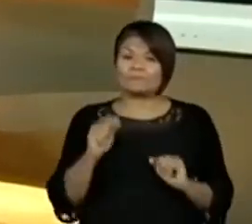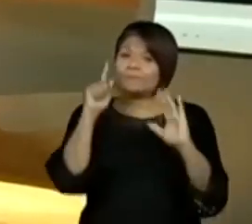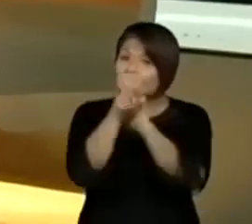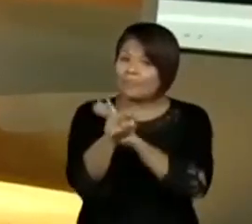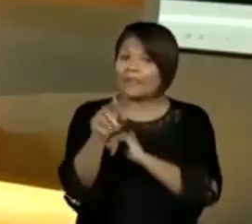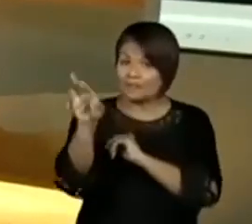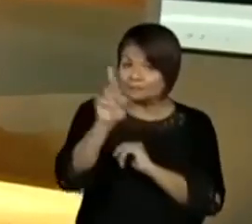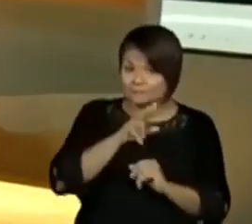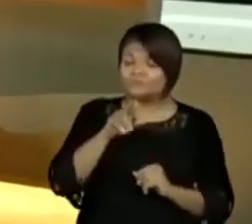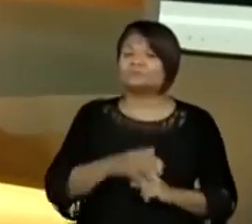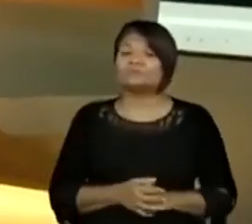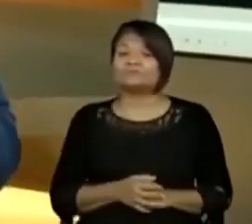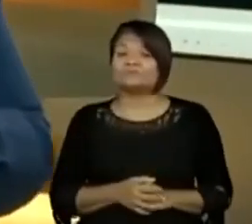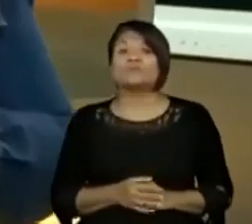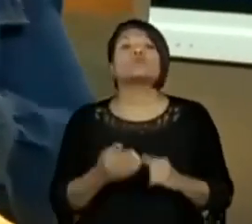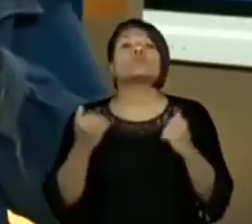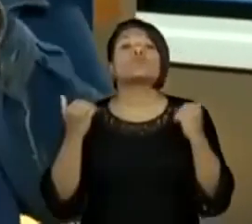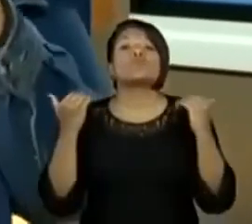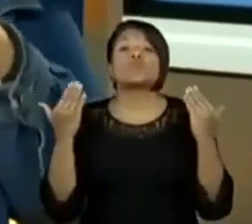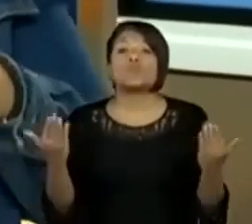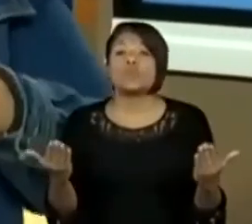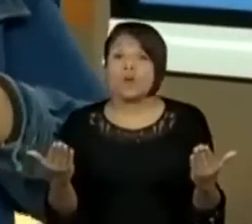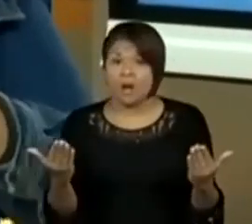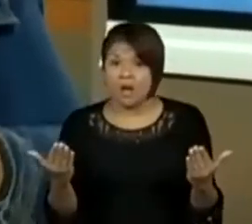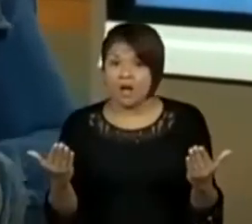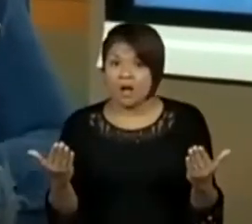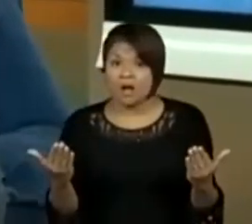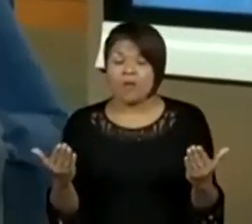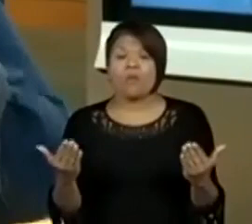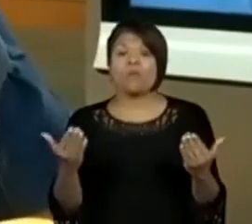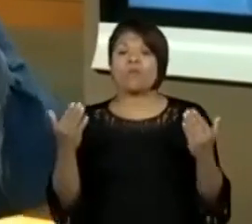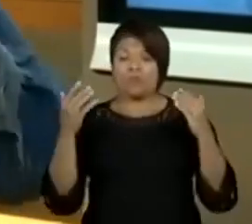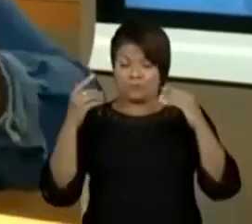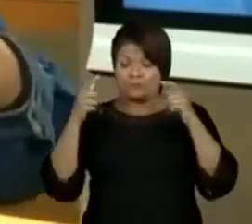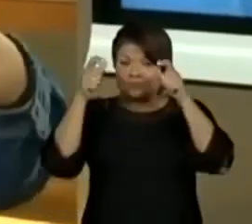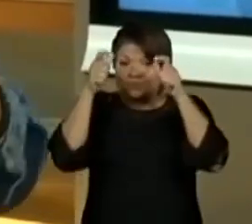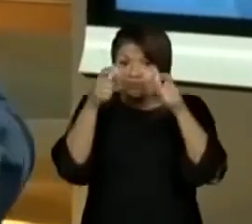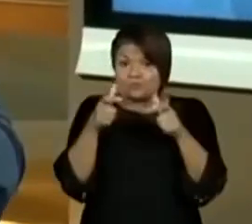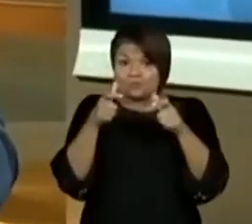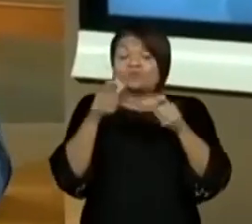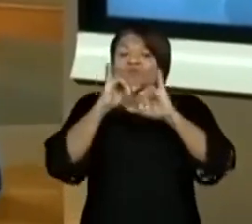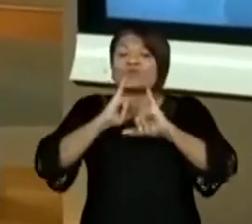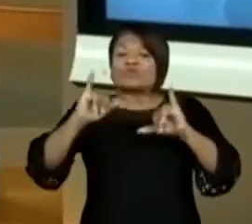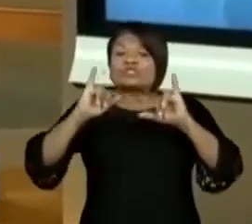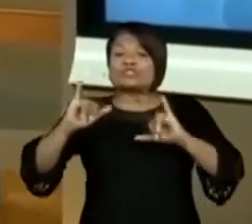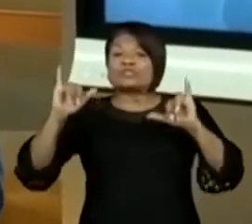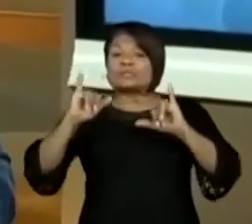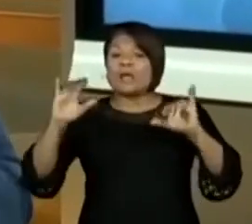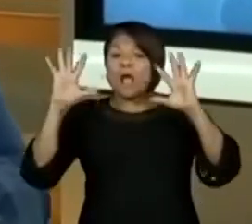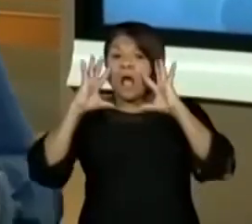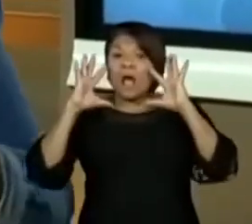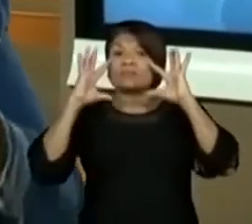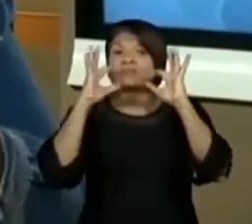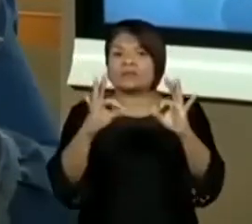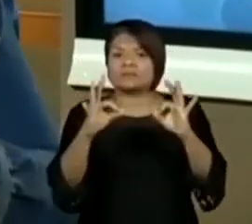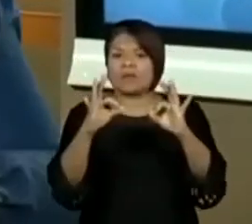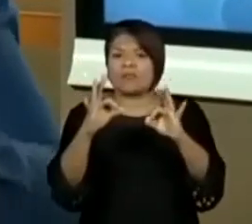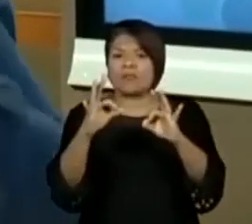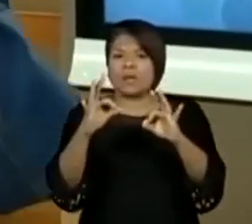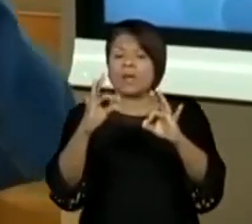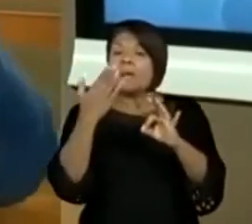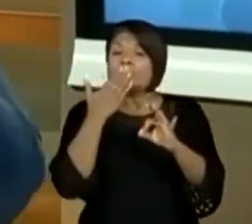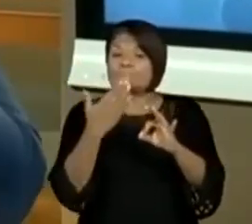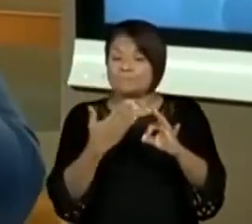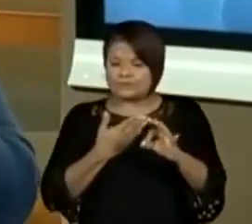agora. Qual que é o ponto do Brasil em que a notícia está chamando a atenção? Está trazendo para nós